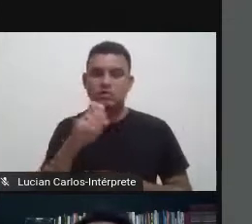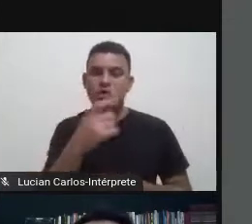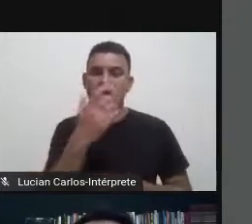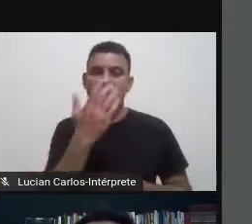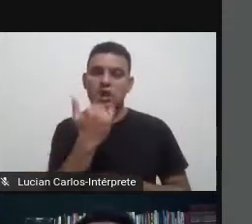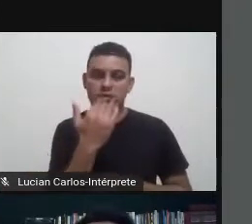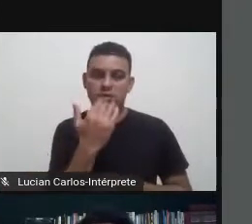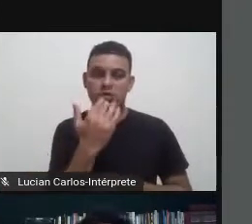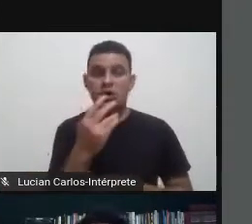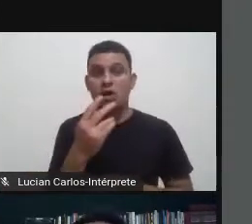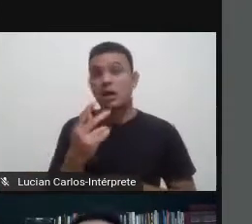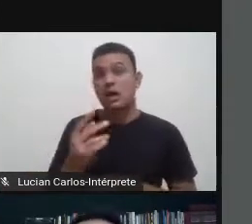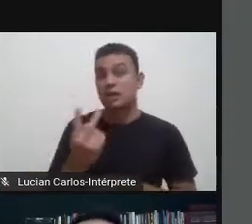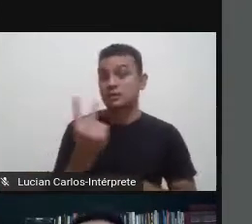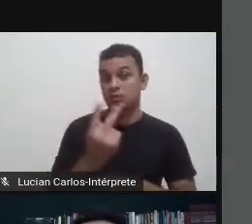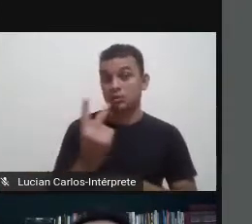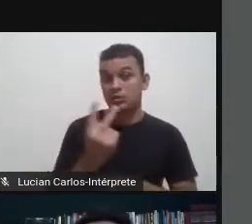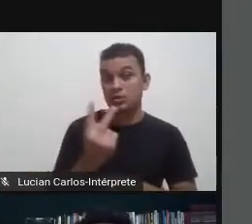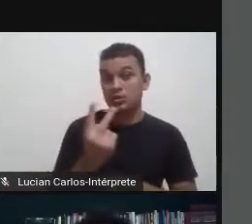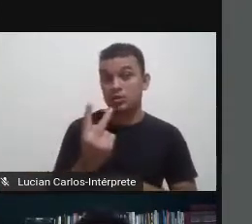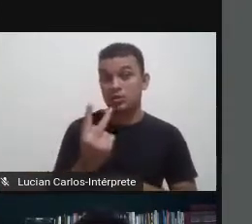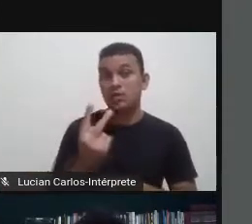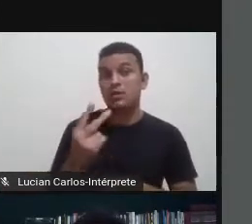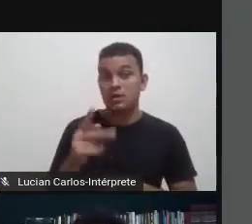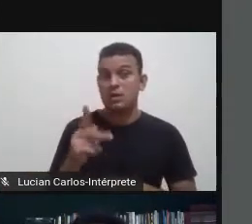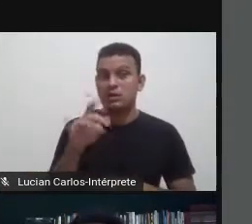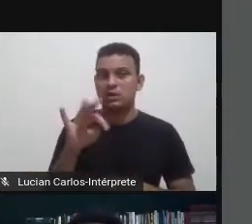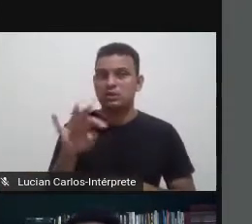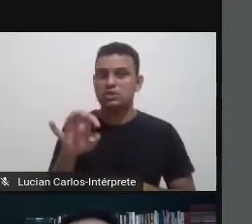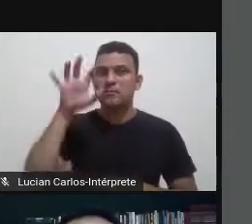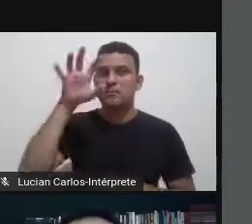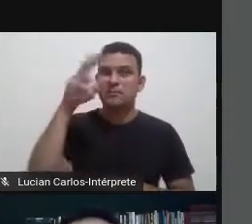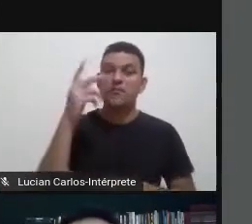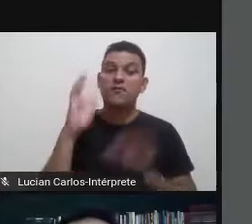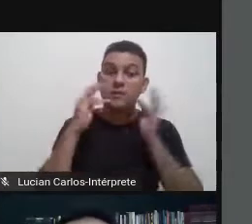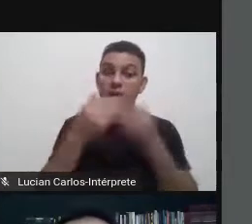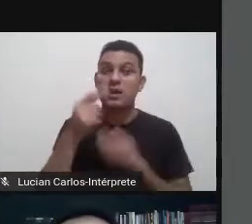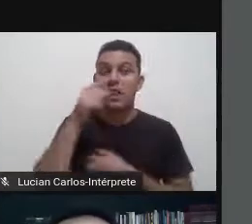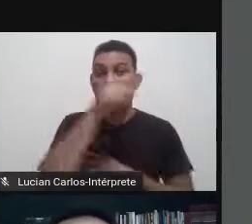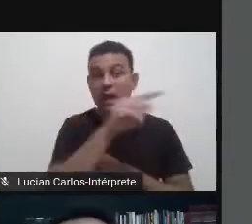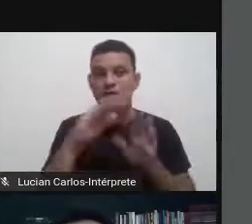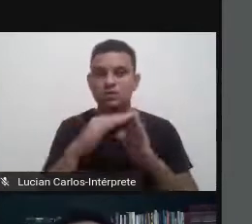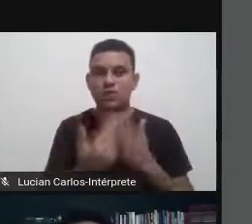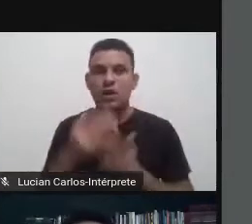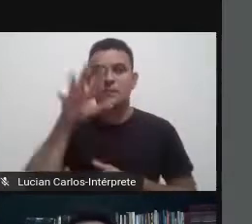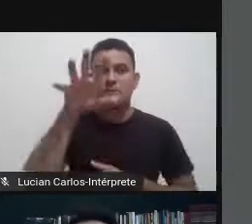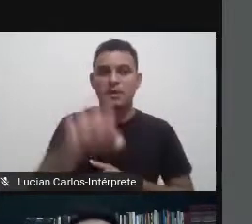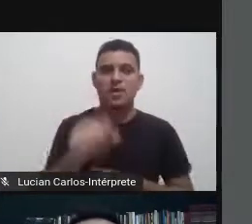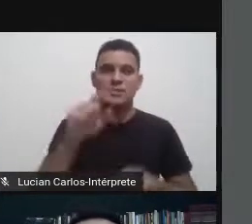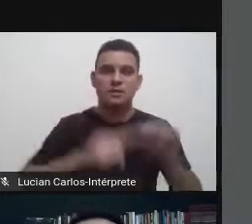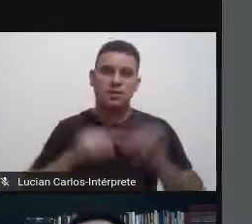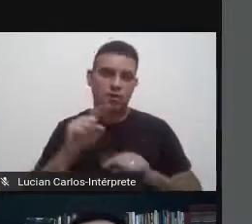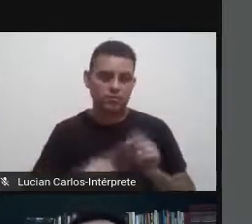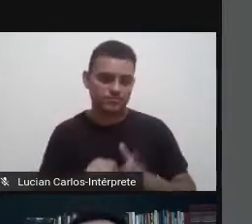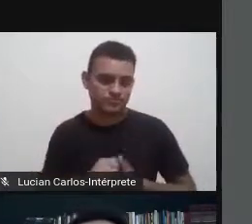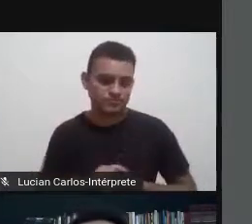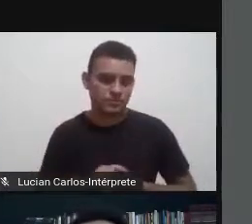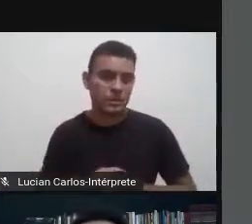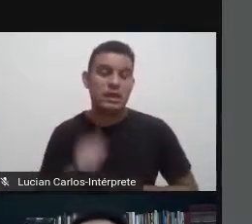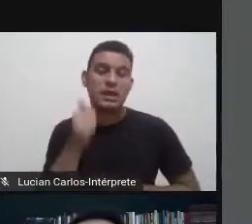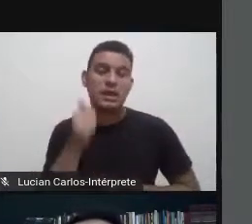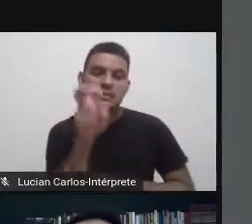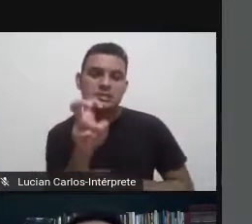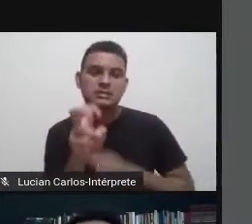já passassem pela escola e retirassem esse material. E a devolutiva, ela acontece a cada 15